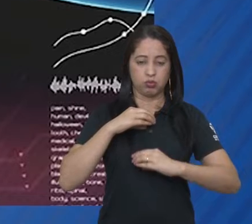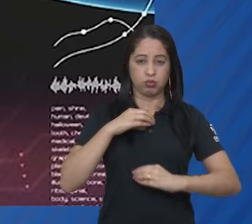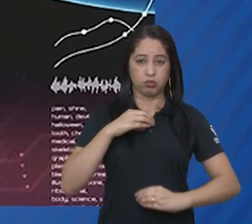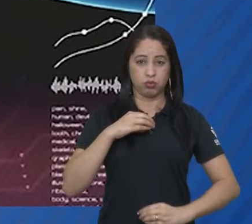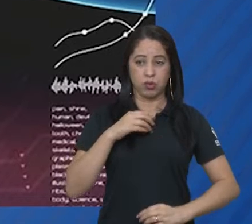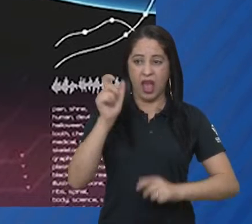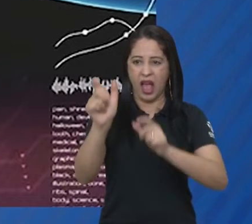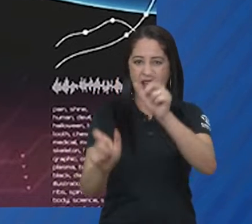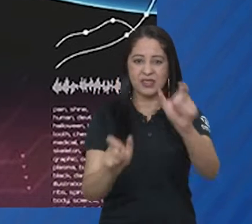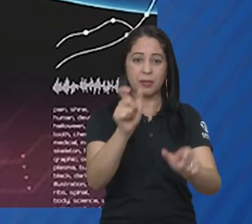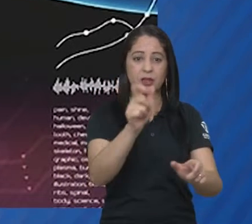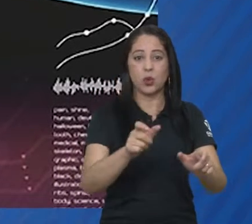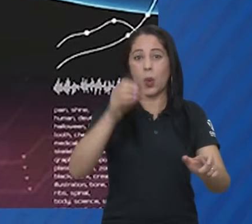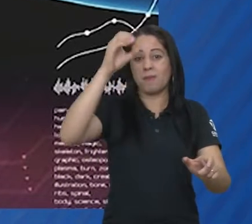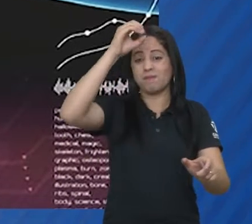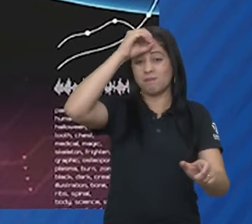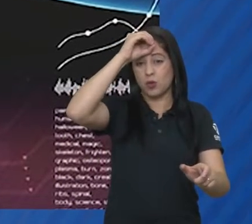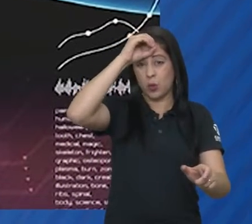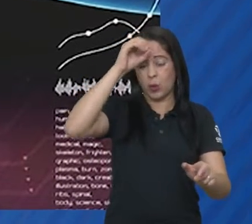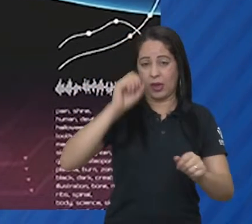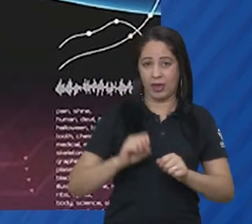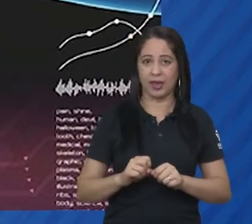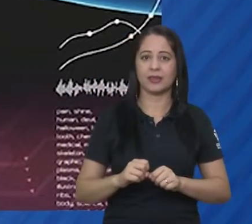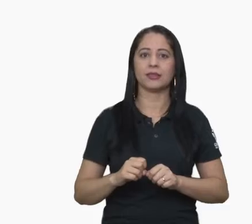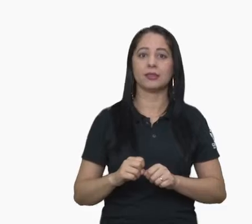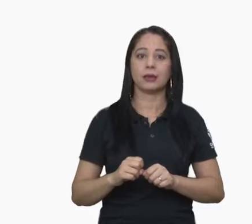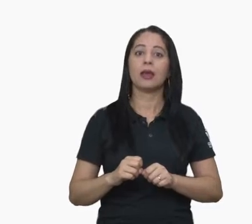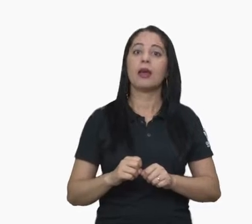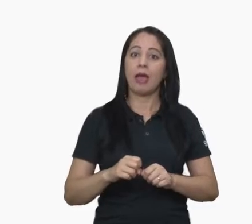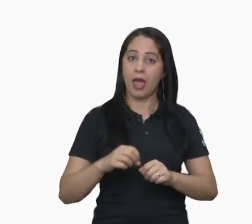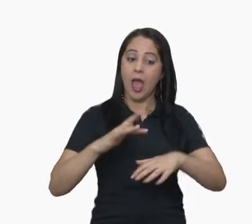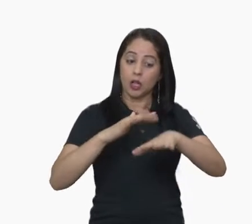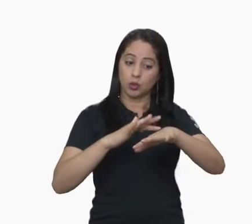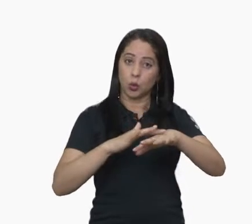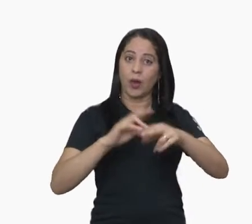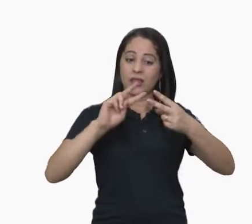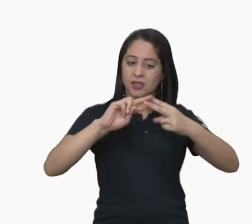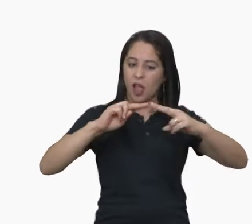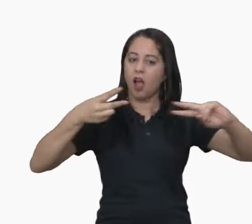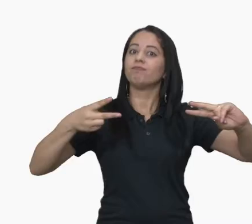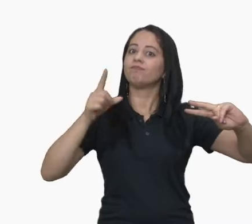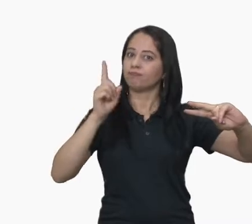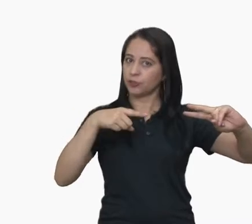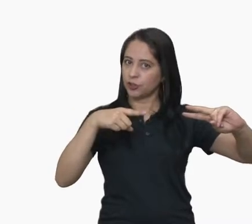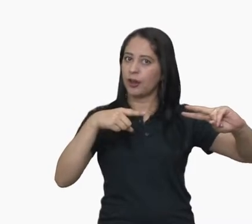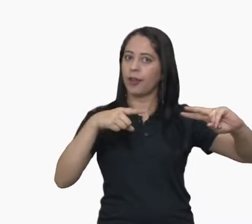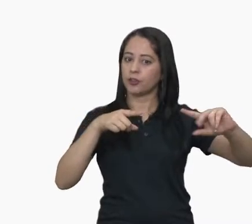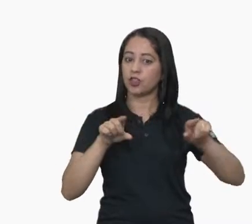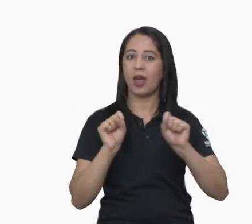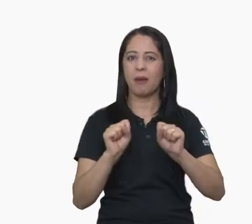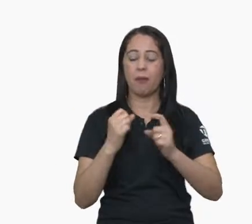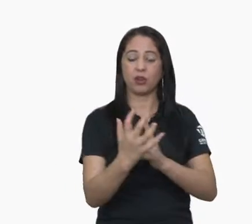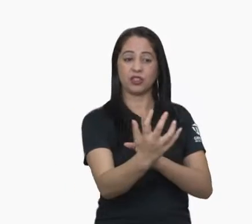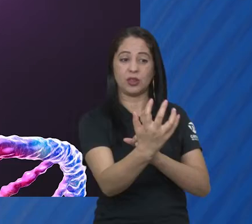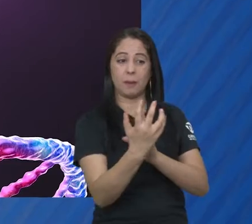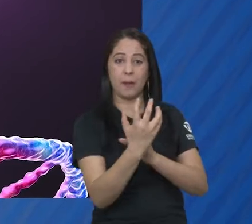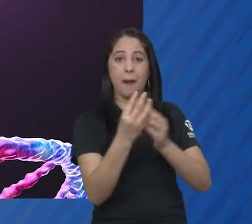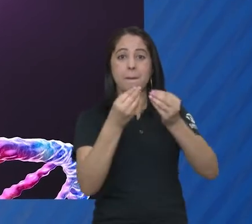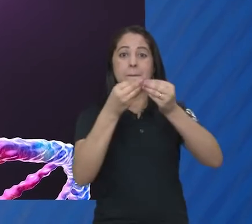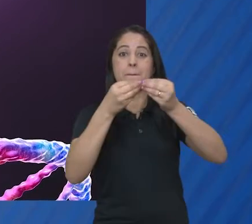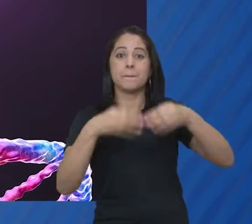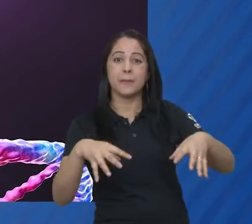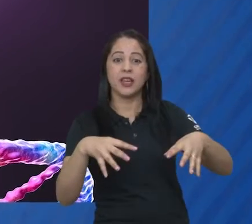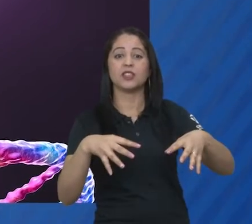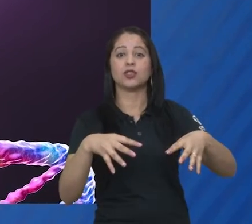isso, ainda pouco conhecida de muitas pessoas. Passada de pais para filhos, esta enfermidade interfere